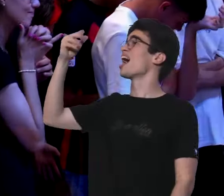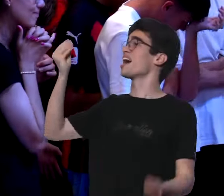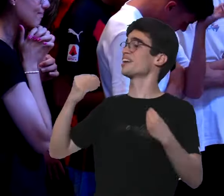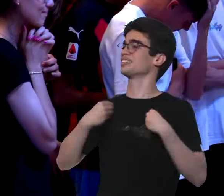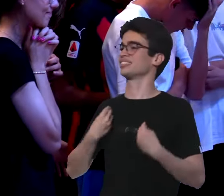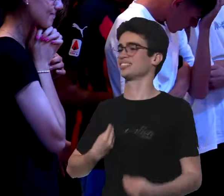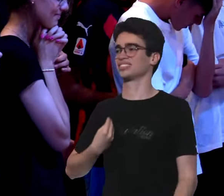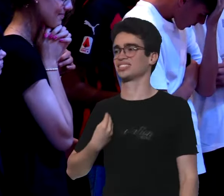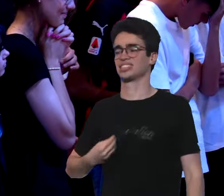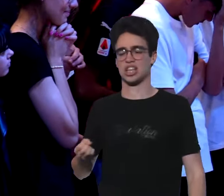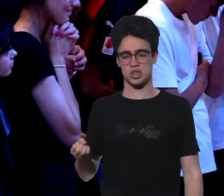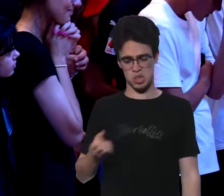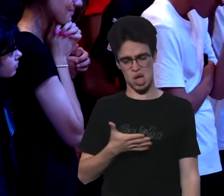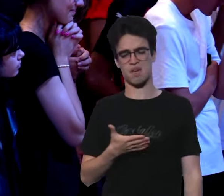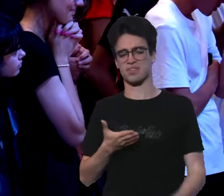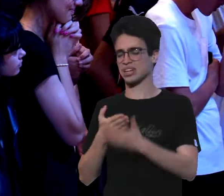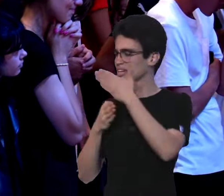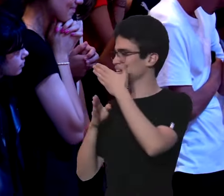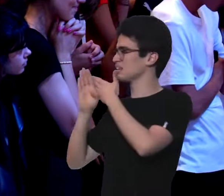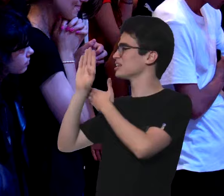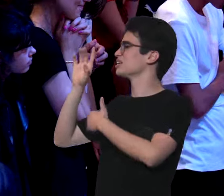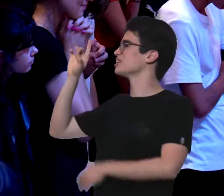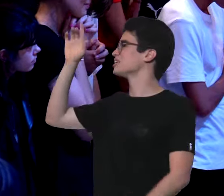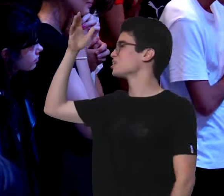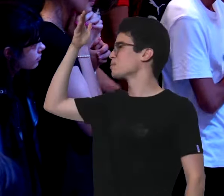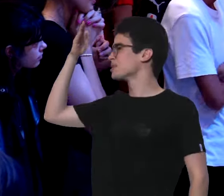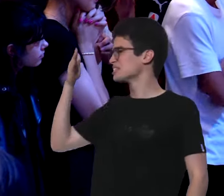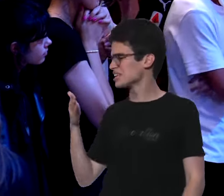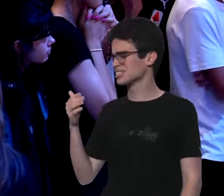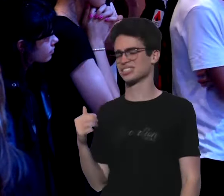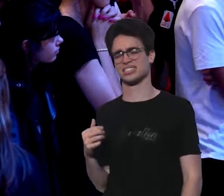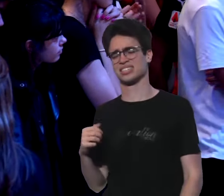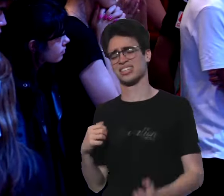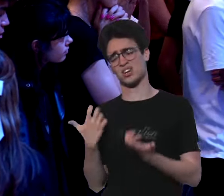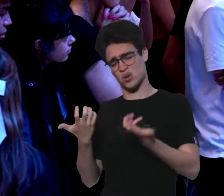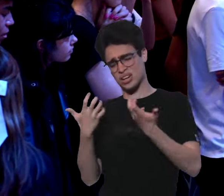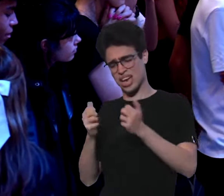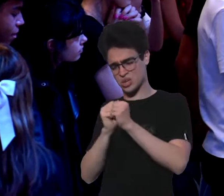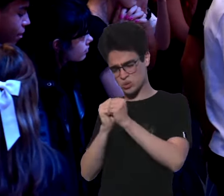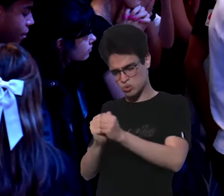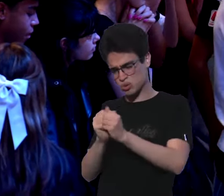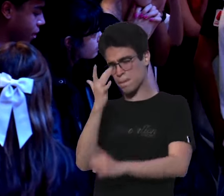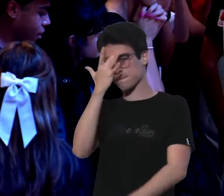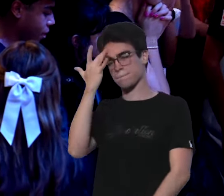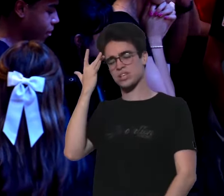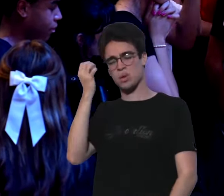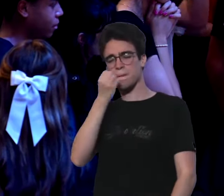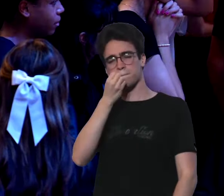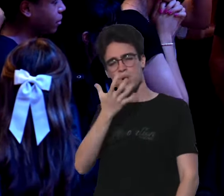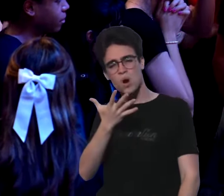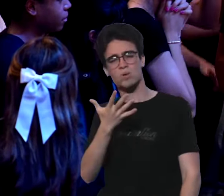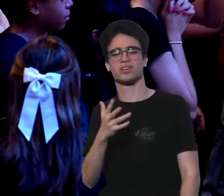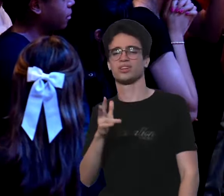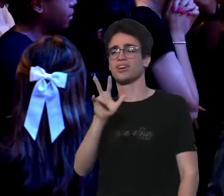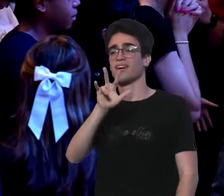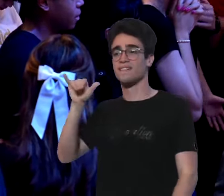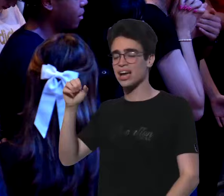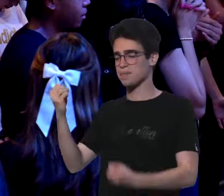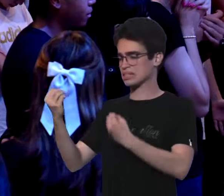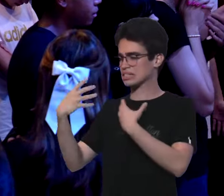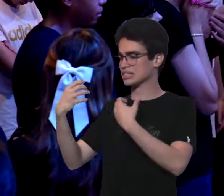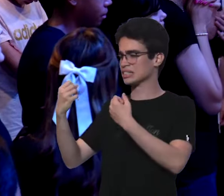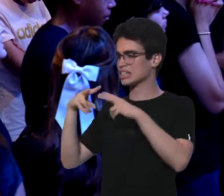acesso à presença de Deus. Me cerca de pessoas boas que vão me ensinar mais sobre